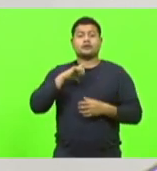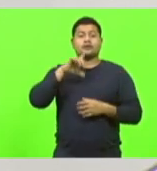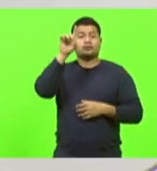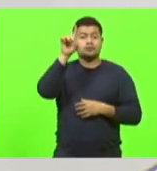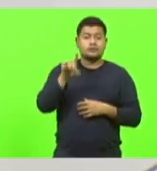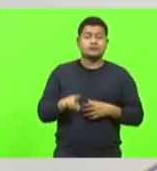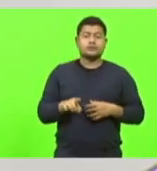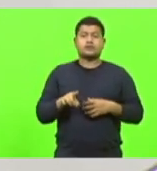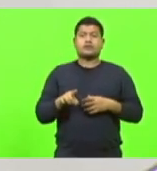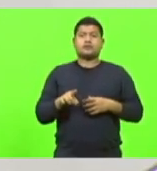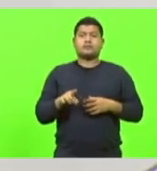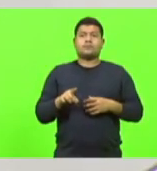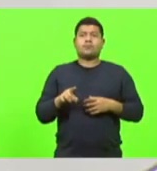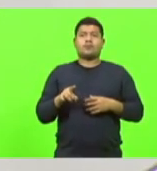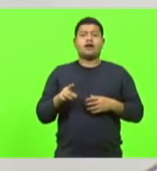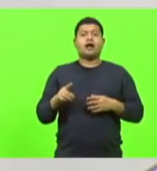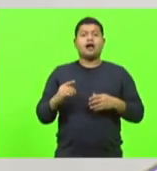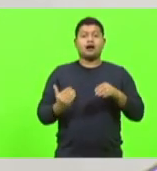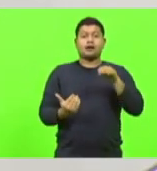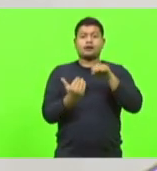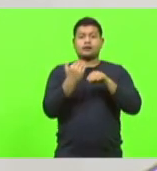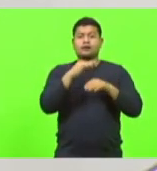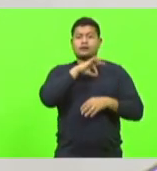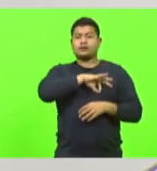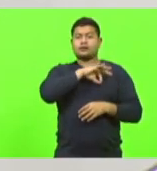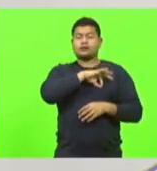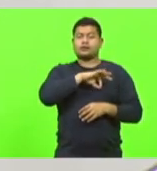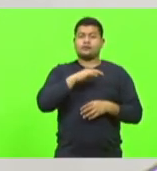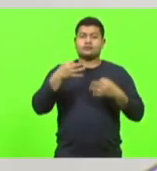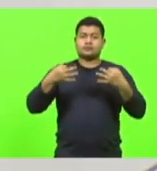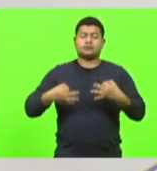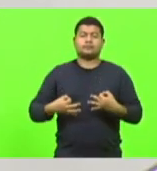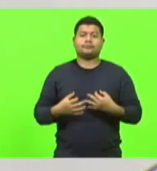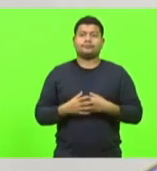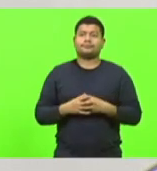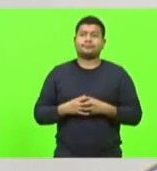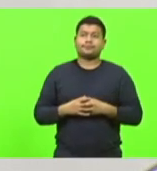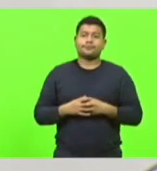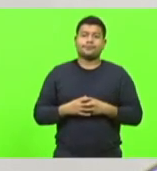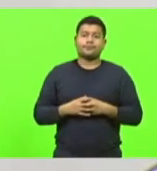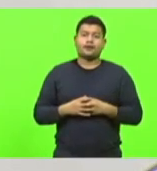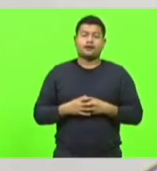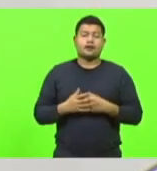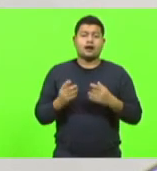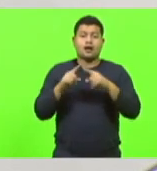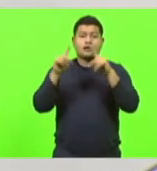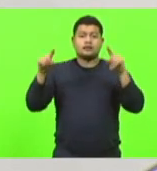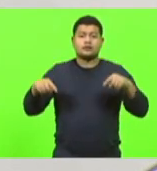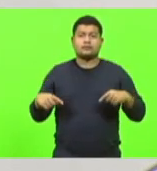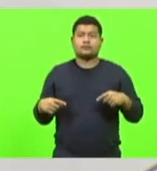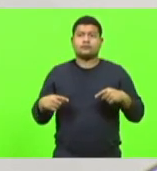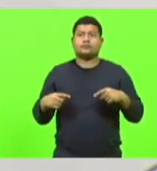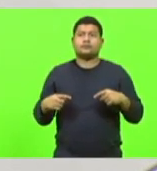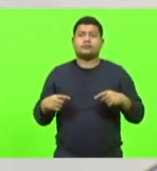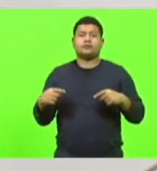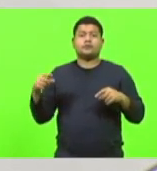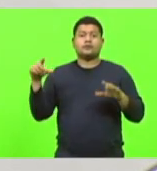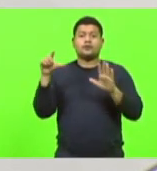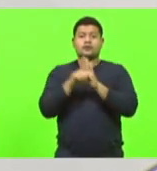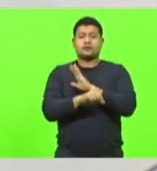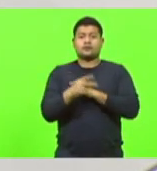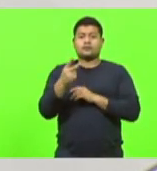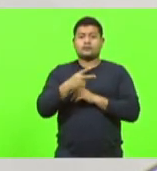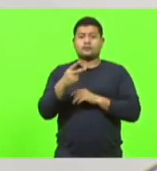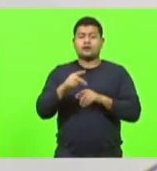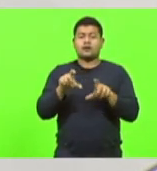essa integralidade e paridade I aos servidores contemplados co2s